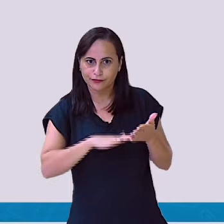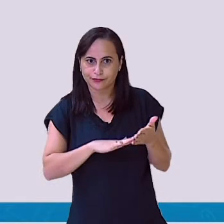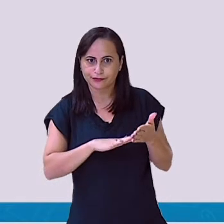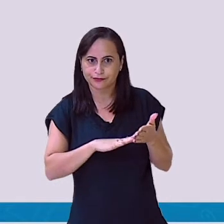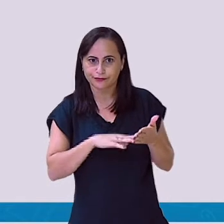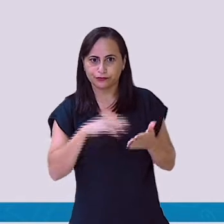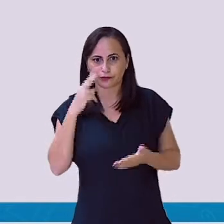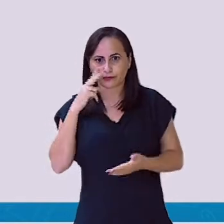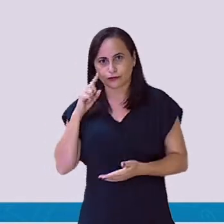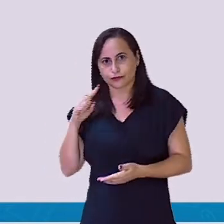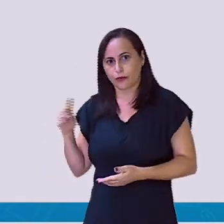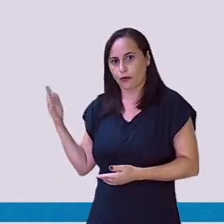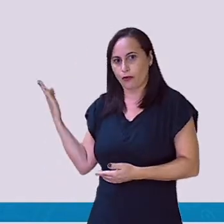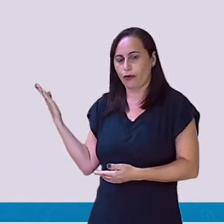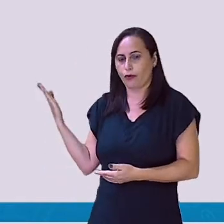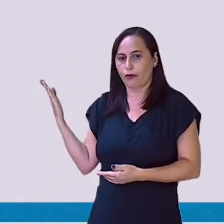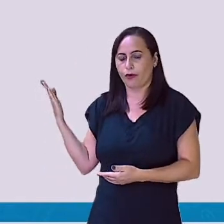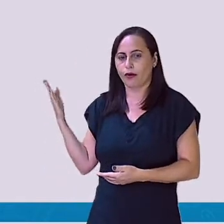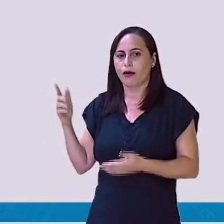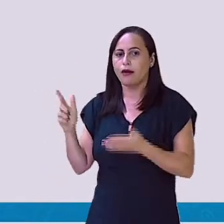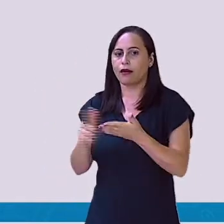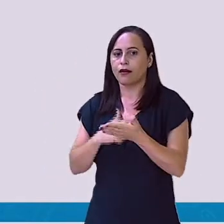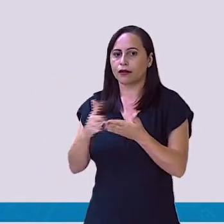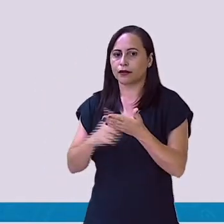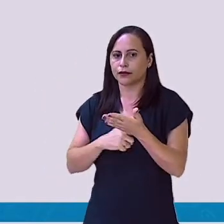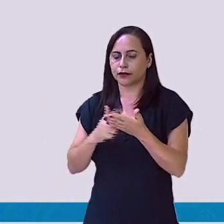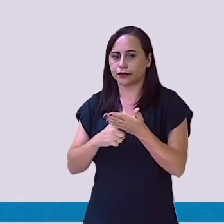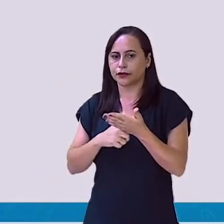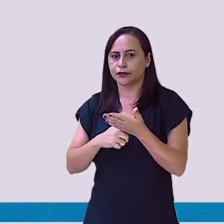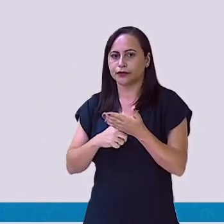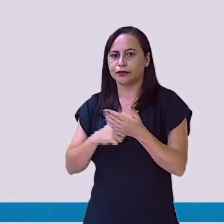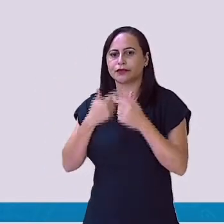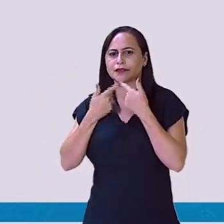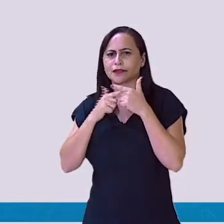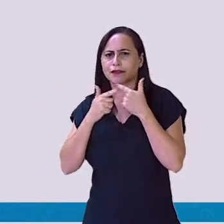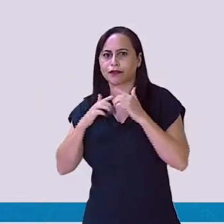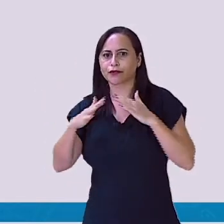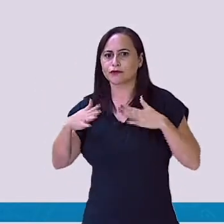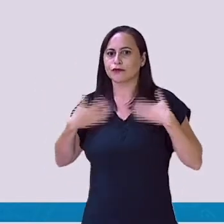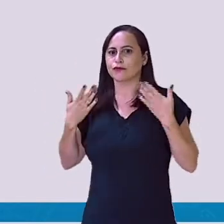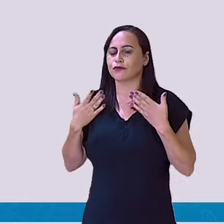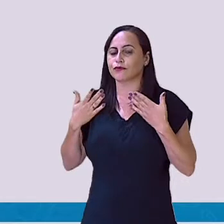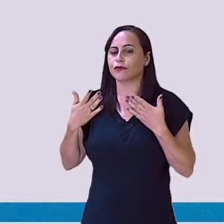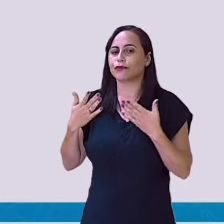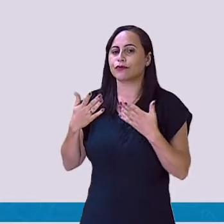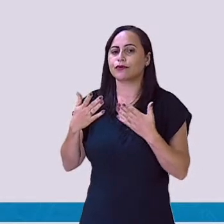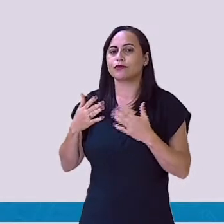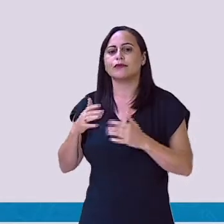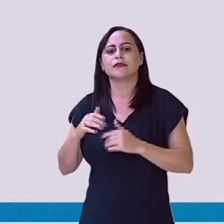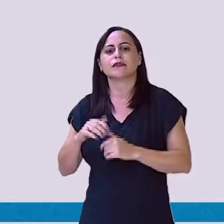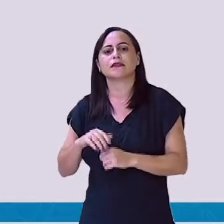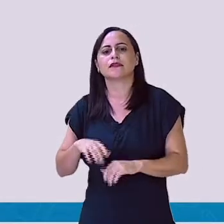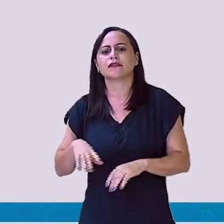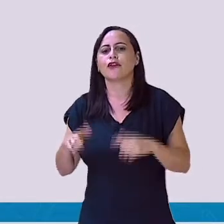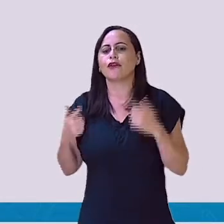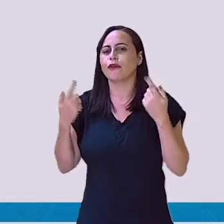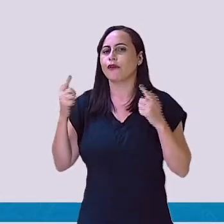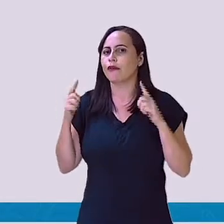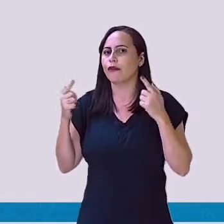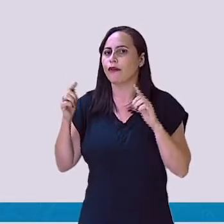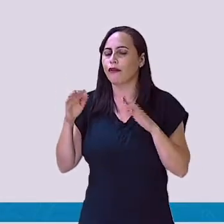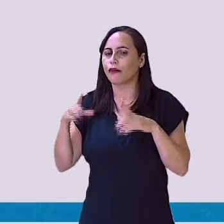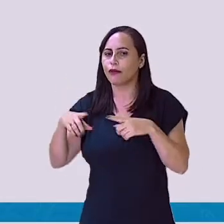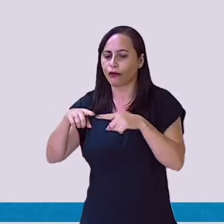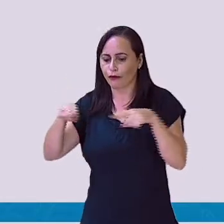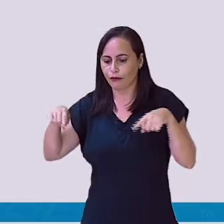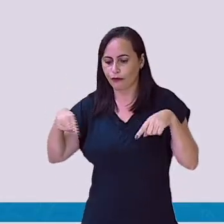foi retirado do livro Risos e Sustos, Crônicas Divertidas de Sala de Aula, de Belo